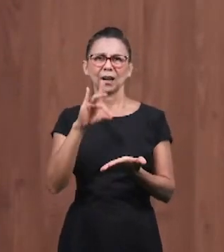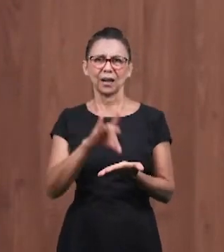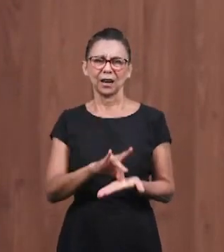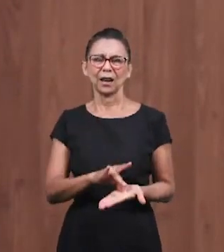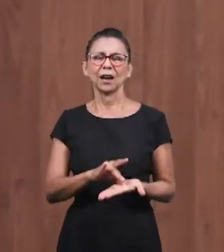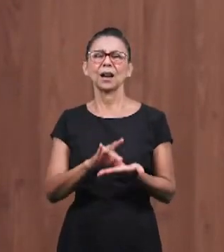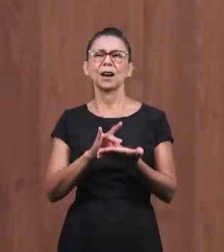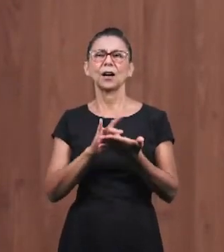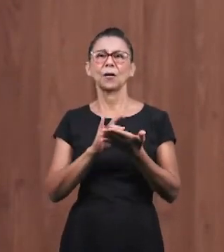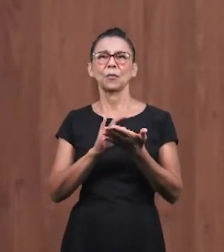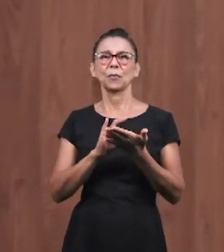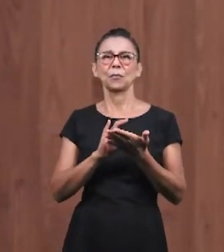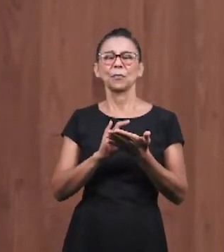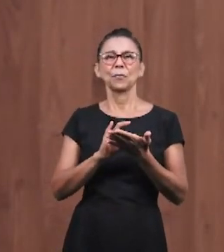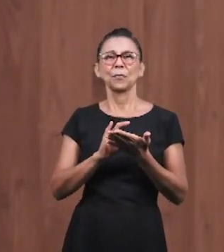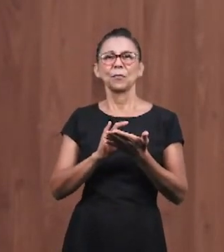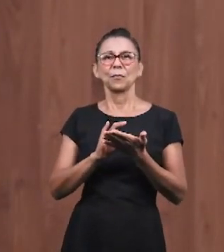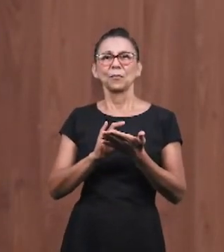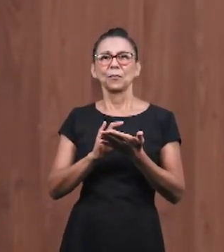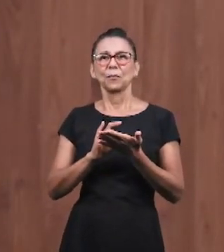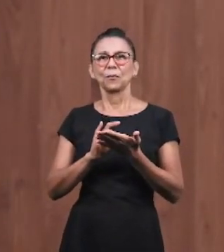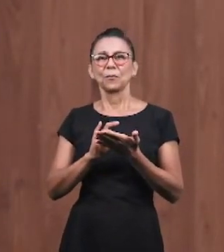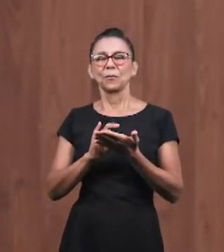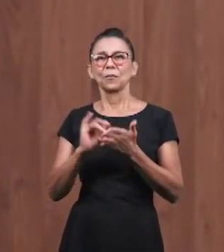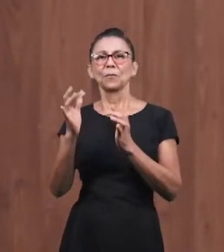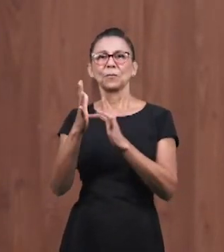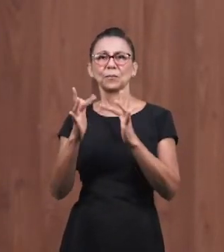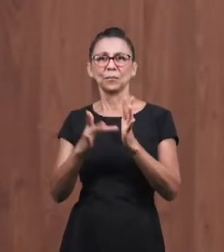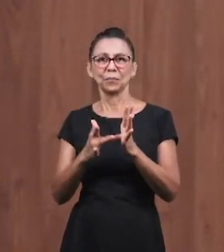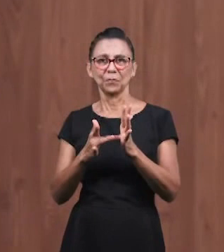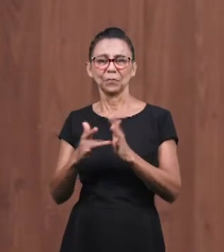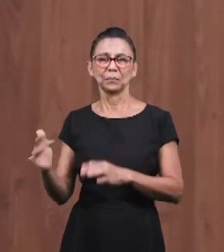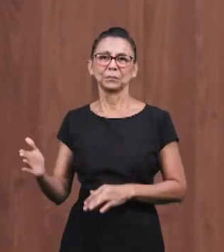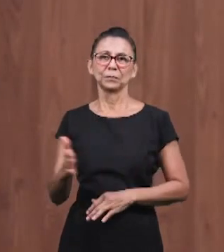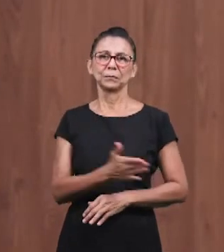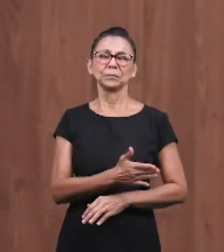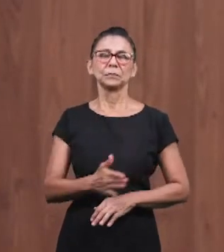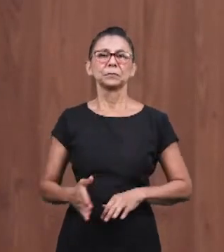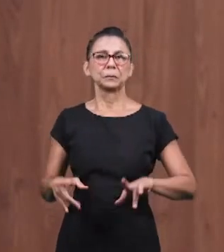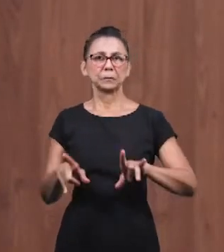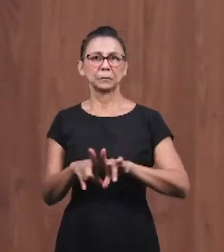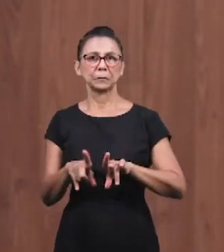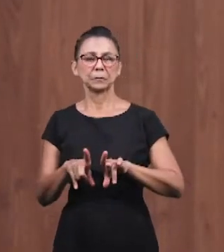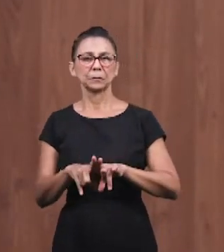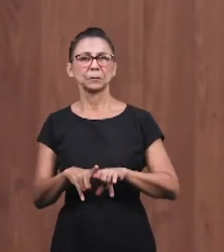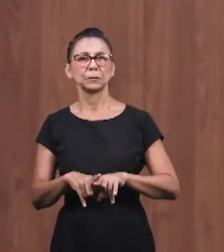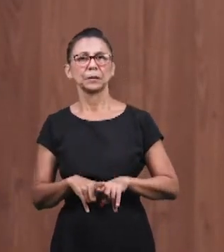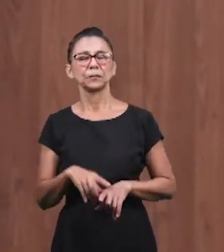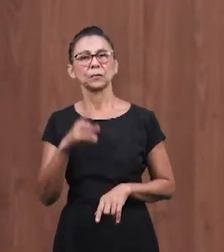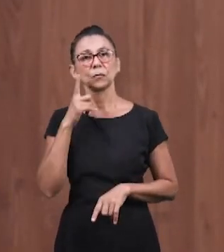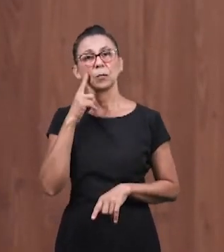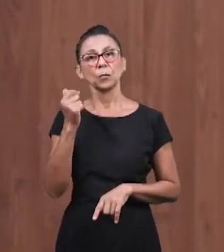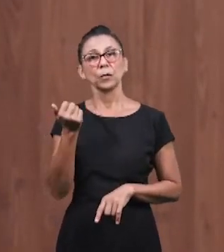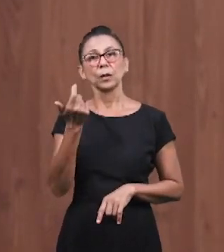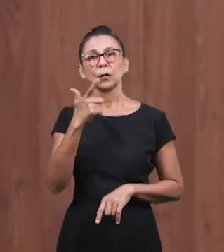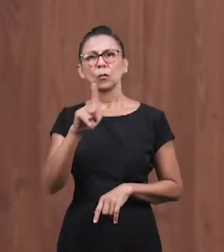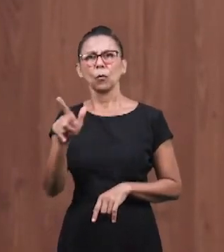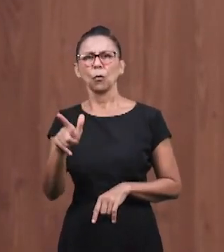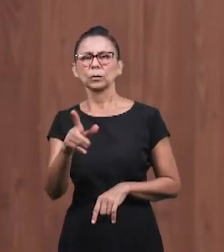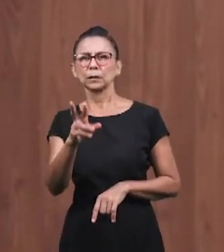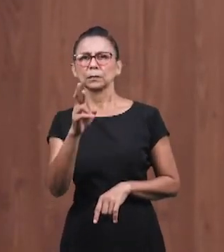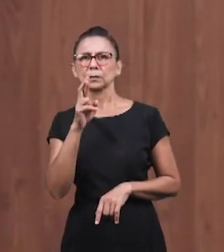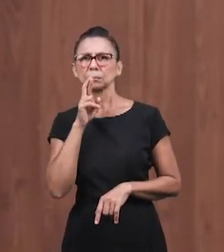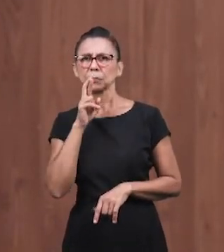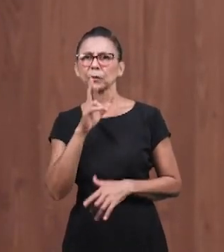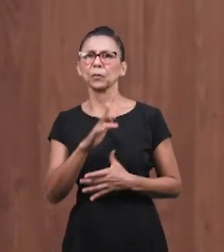o verdadeiro dom de Deus. Muito bem colocado pelo nosso irmão. Também a Priscila colocou muito bem ali a diferença dos argumentos